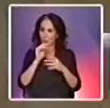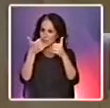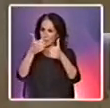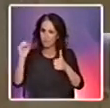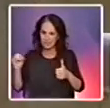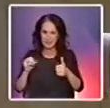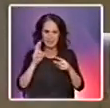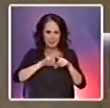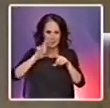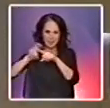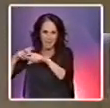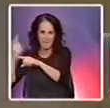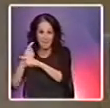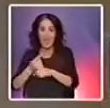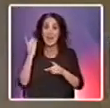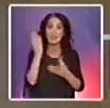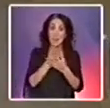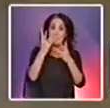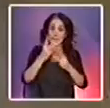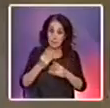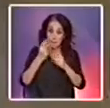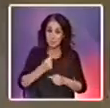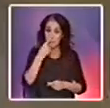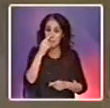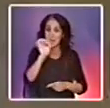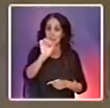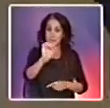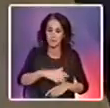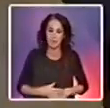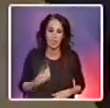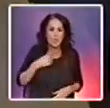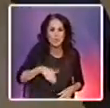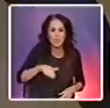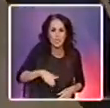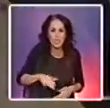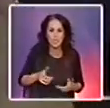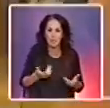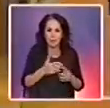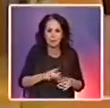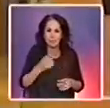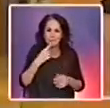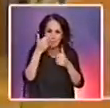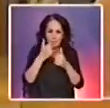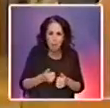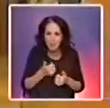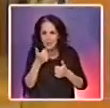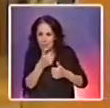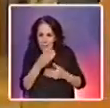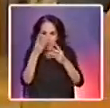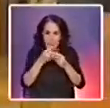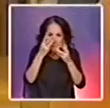as disciplinas, incluindo a matemática, a preferida. Desde pequenina conseguia entender muito bem aquilo